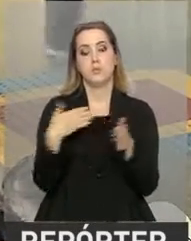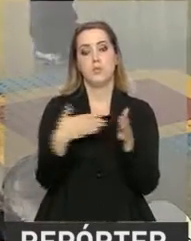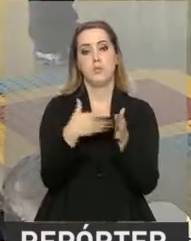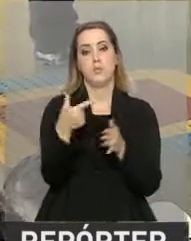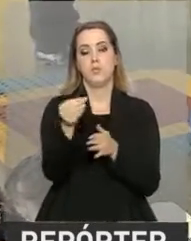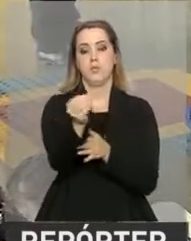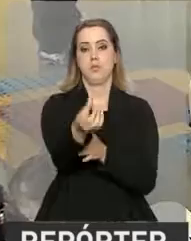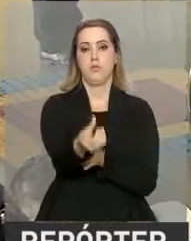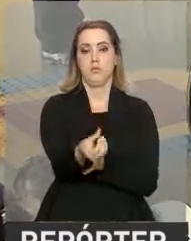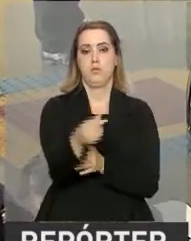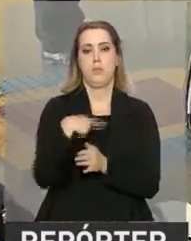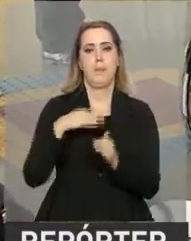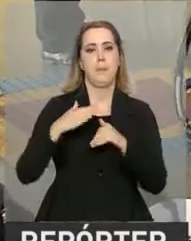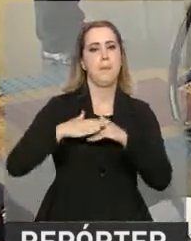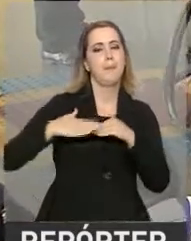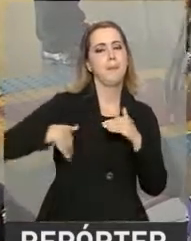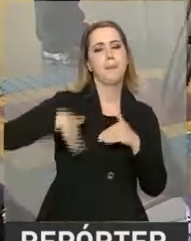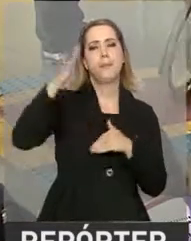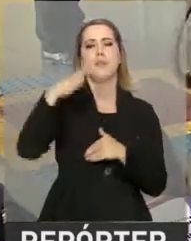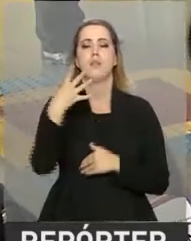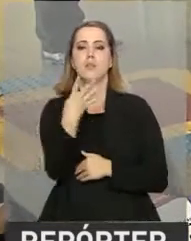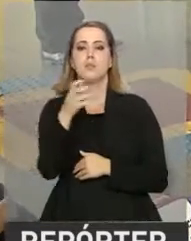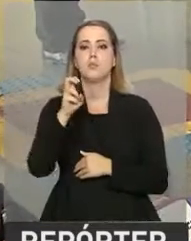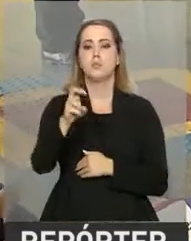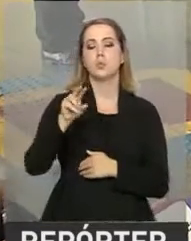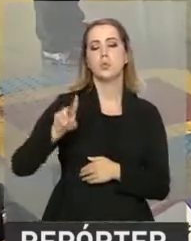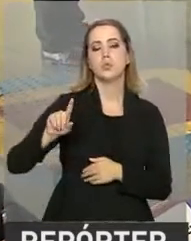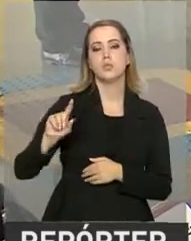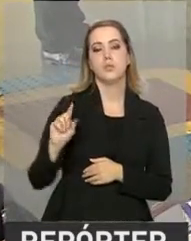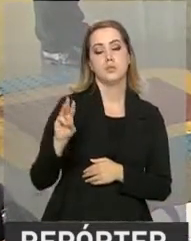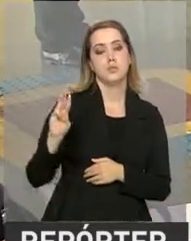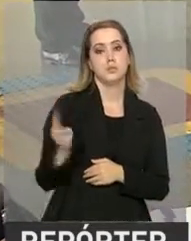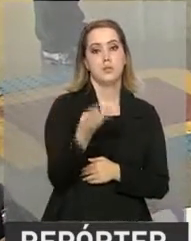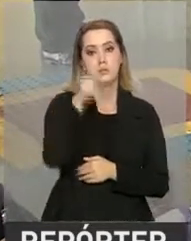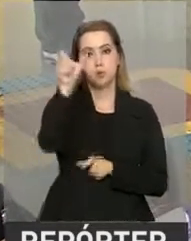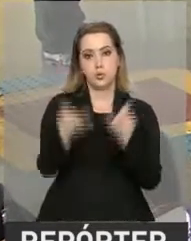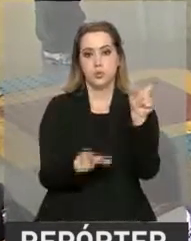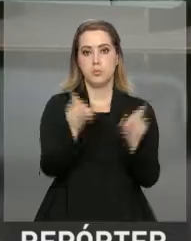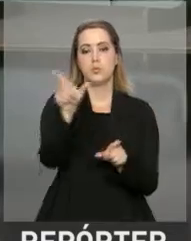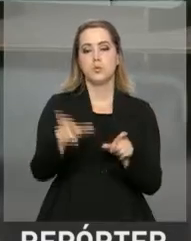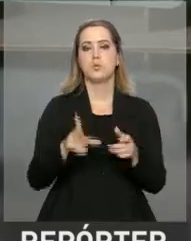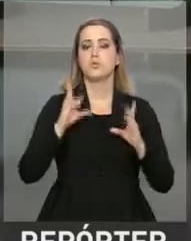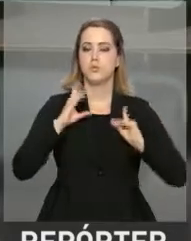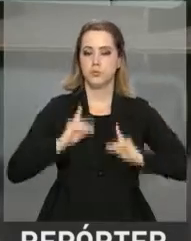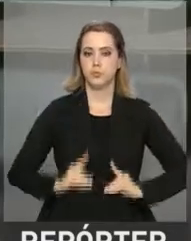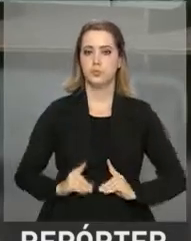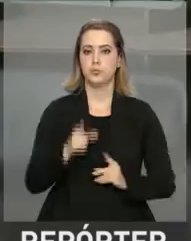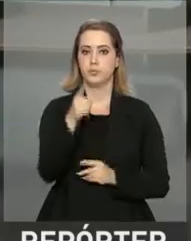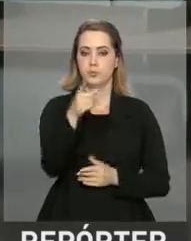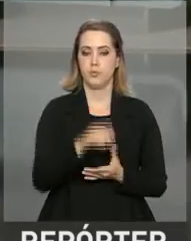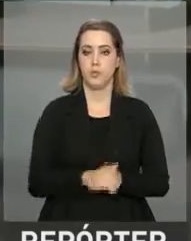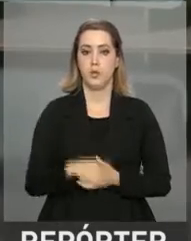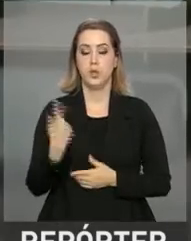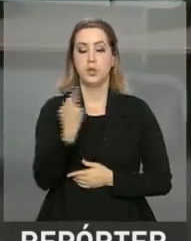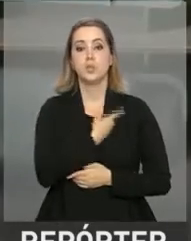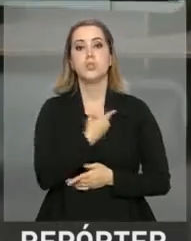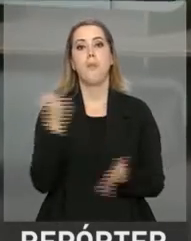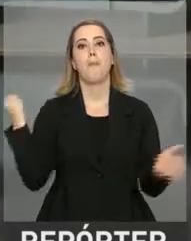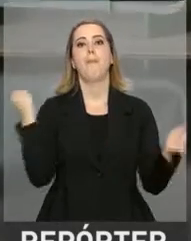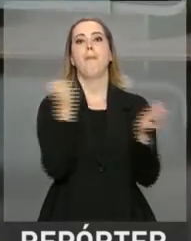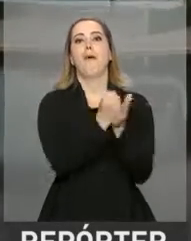2010, mais de 45 milhões de brasileiros com pelo menos um tipo de deficiência. A gente tem um grande marco, que